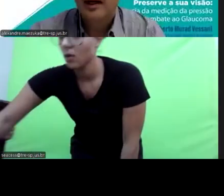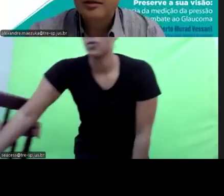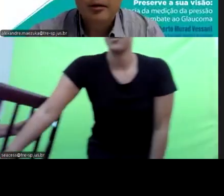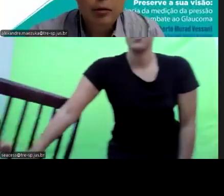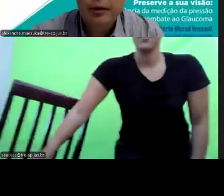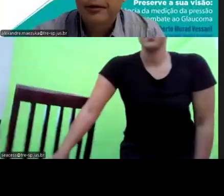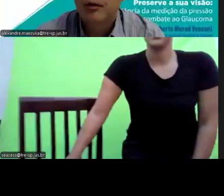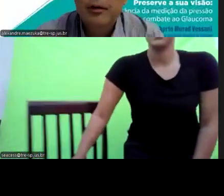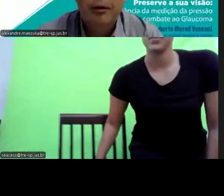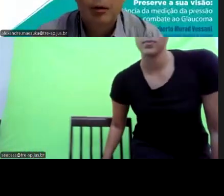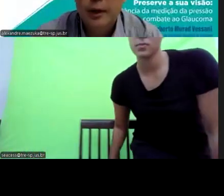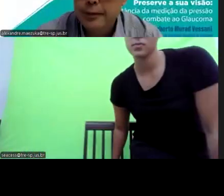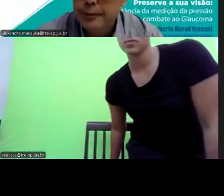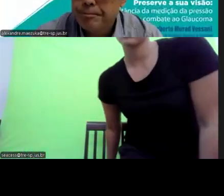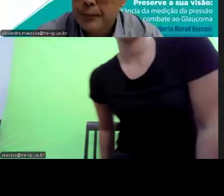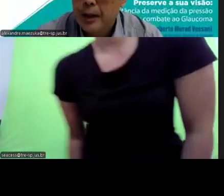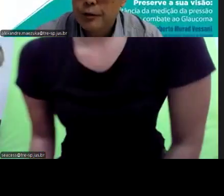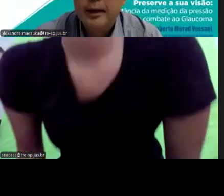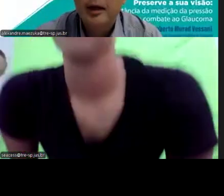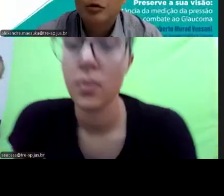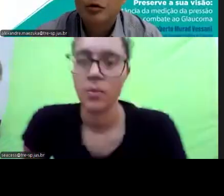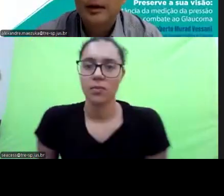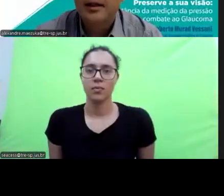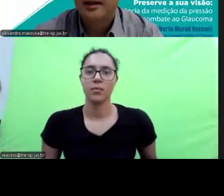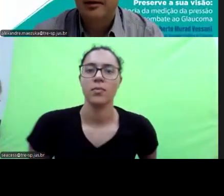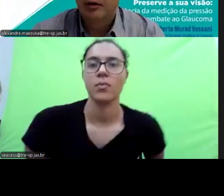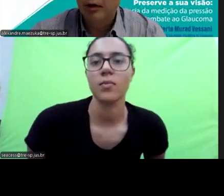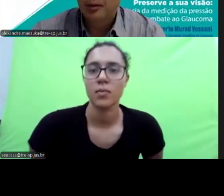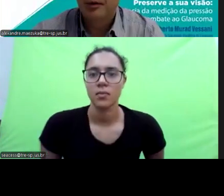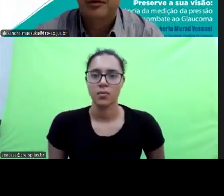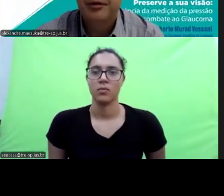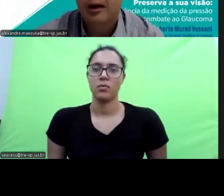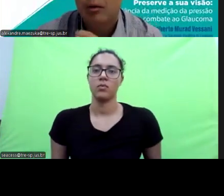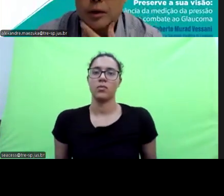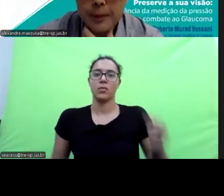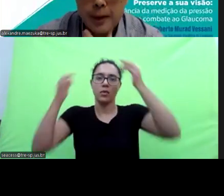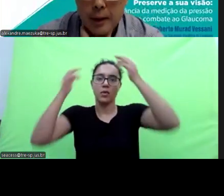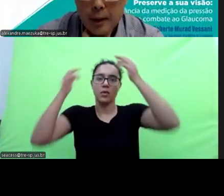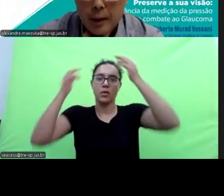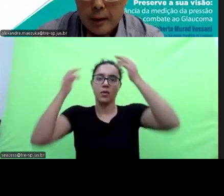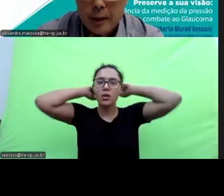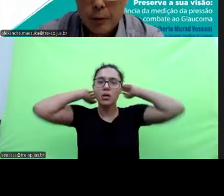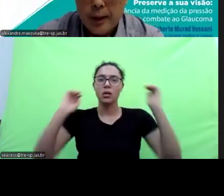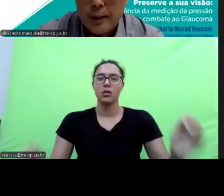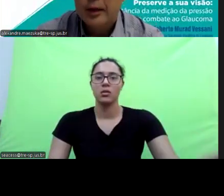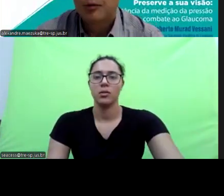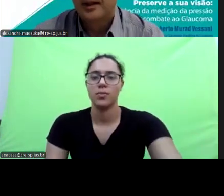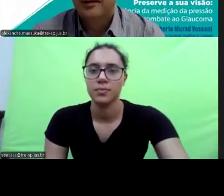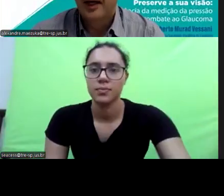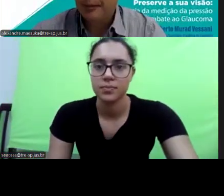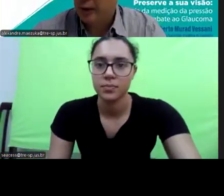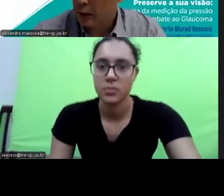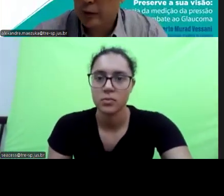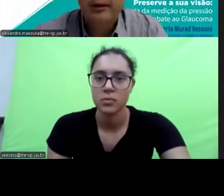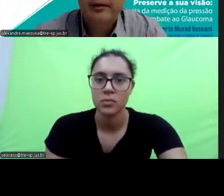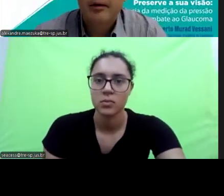Então, boa tarde a todos os servidores e servidoras. A gente vai dar continuidade aqui às ações de promoção de saúde, organizado pela